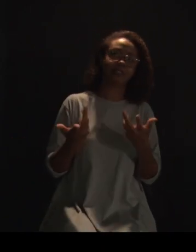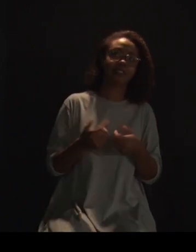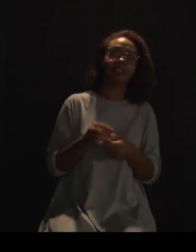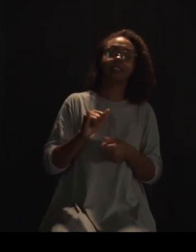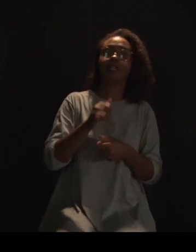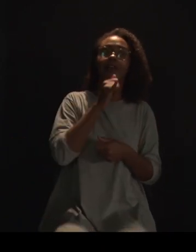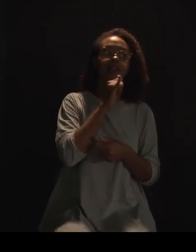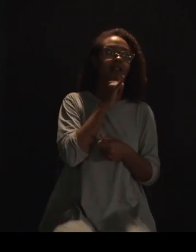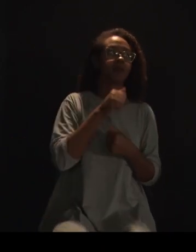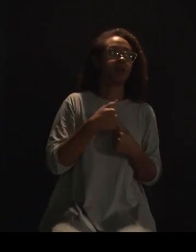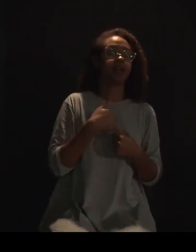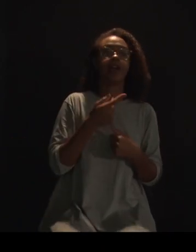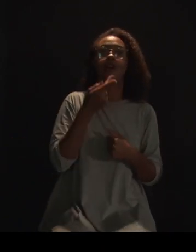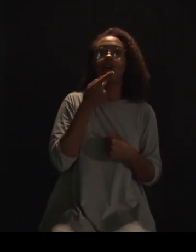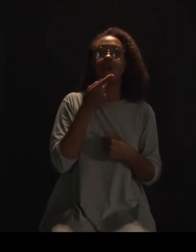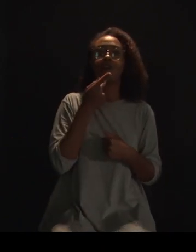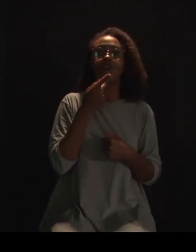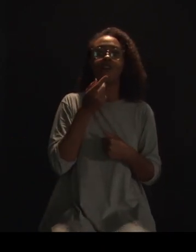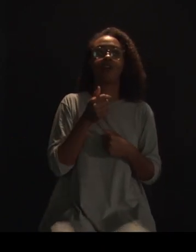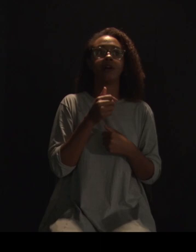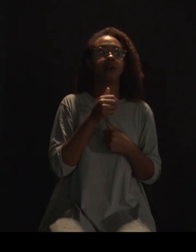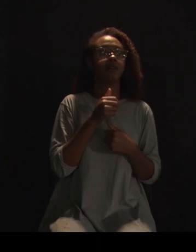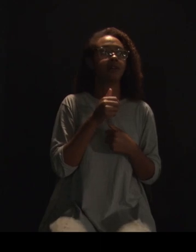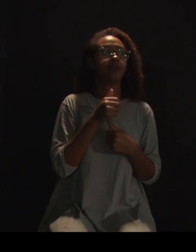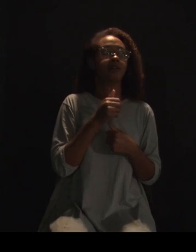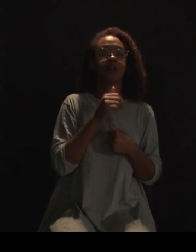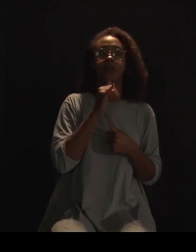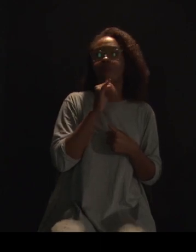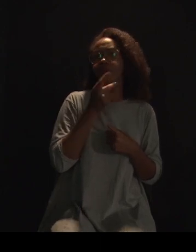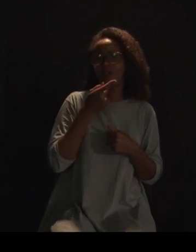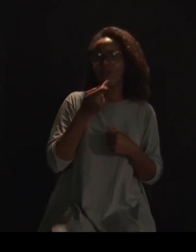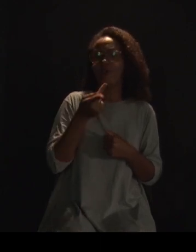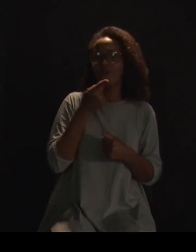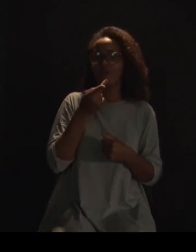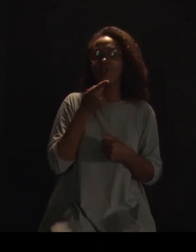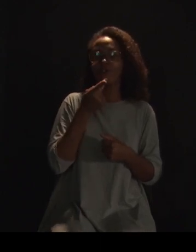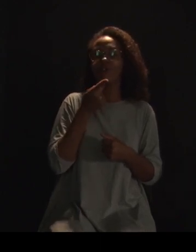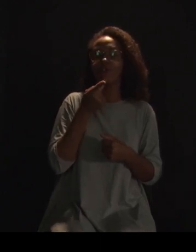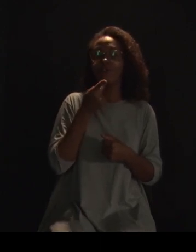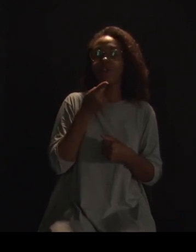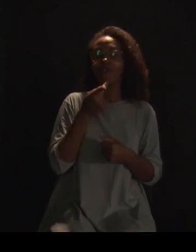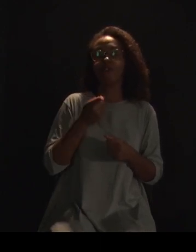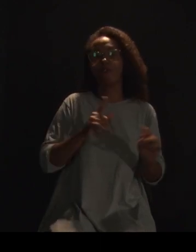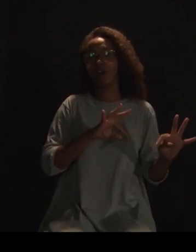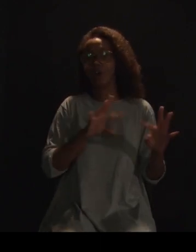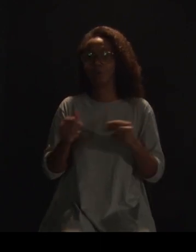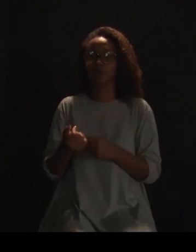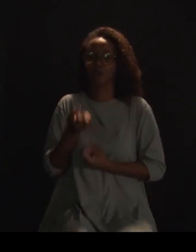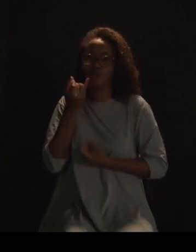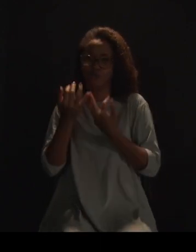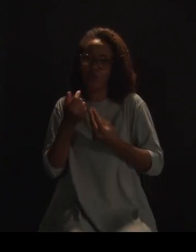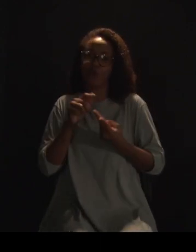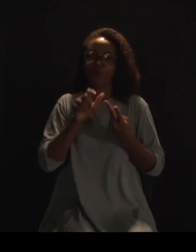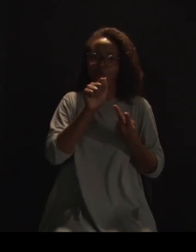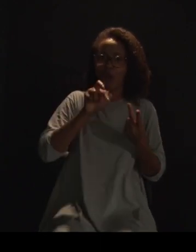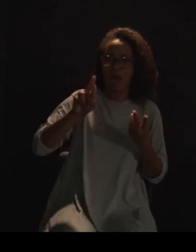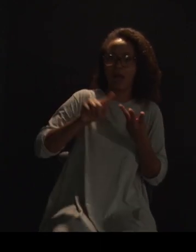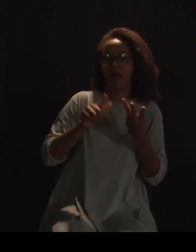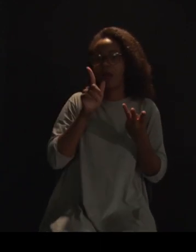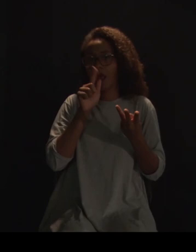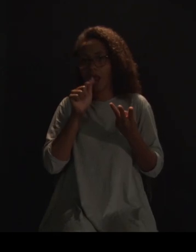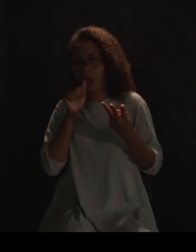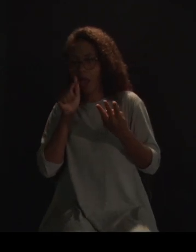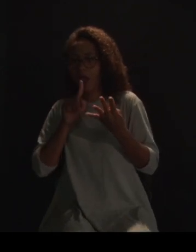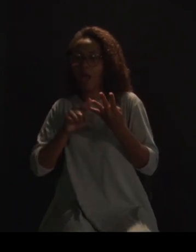tem eu falo os quatro cantos quatro cantos da terra nec t é o fogo ar tudo que ele falou então tudo